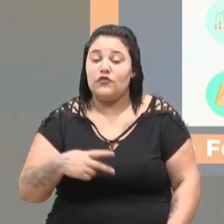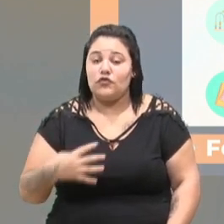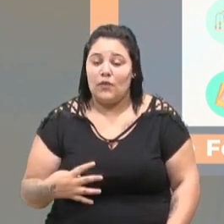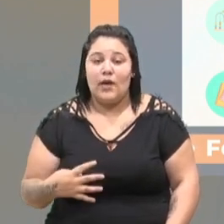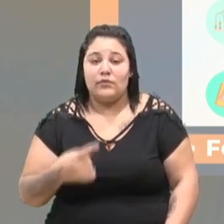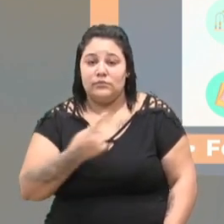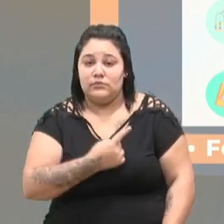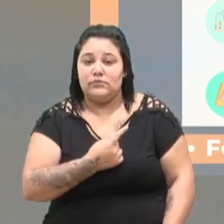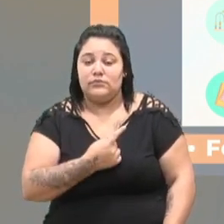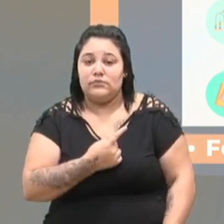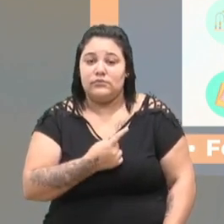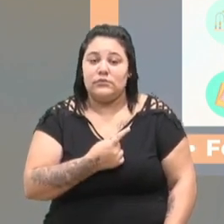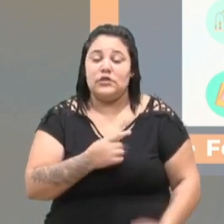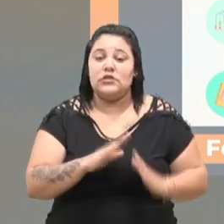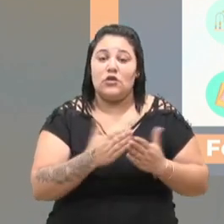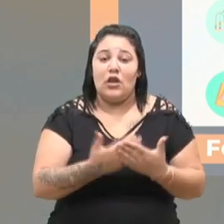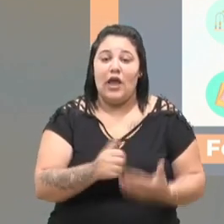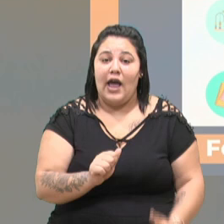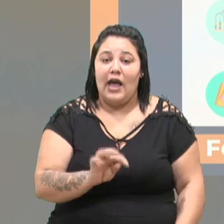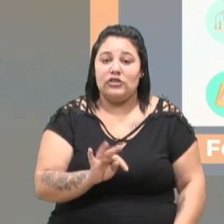Escola Atiliano Pinguelo,